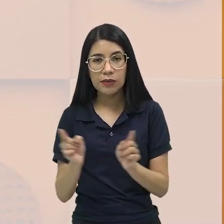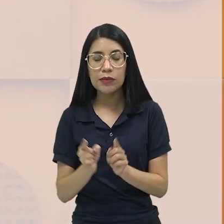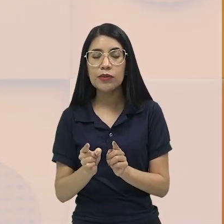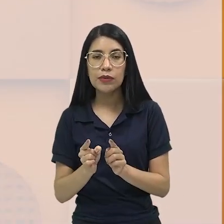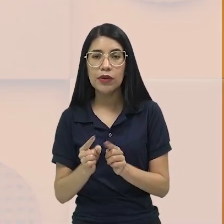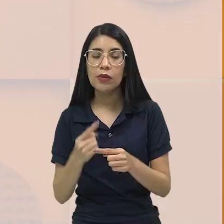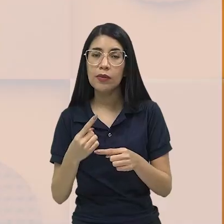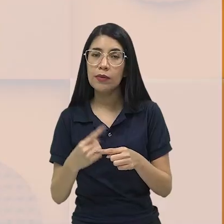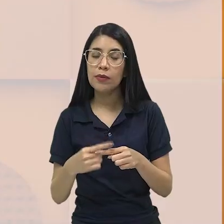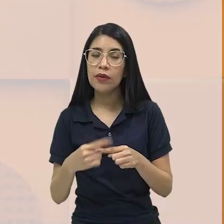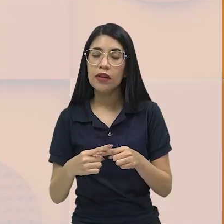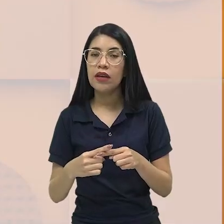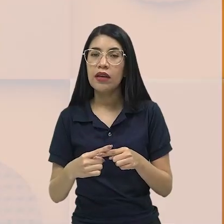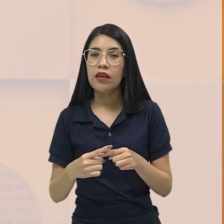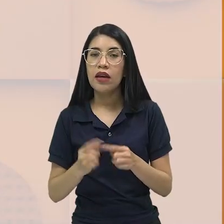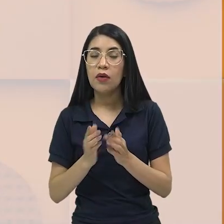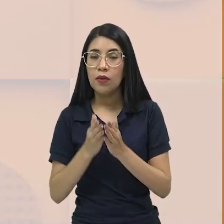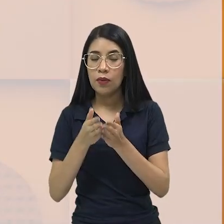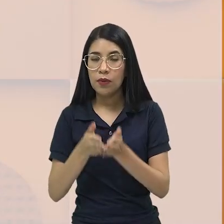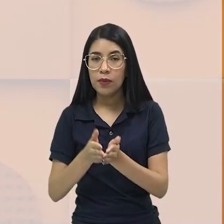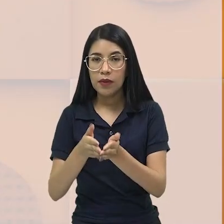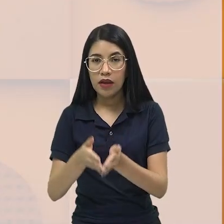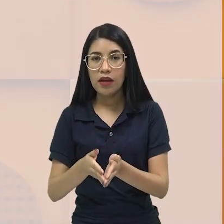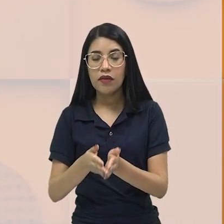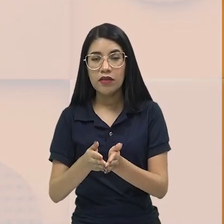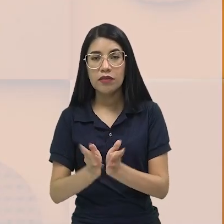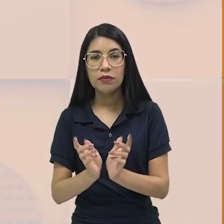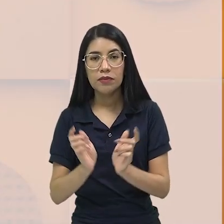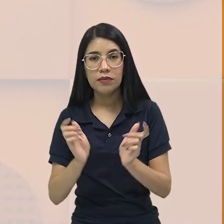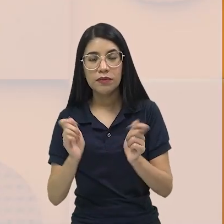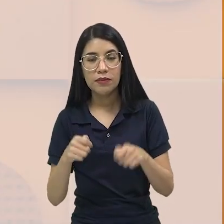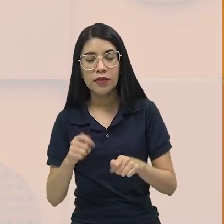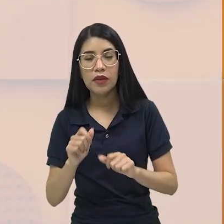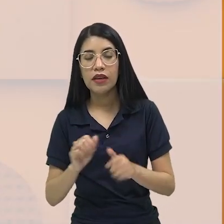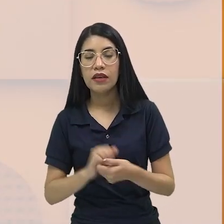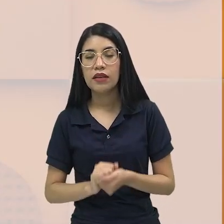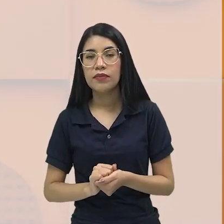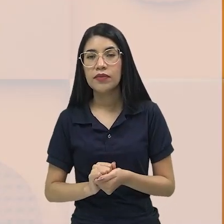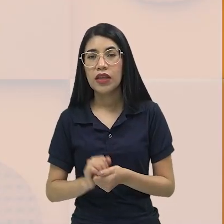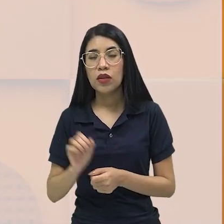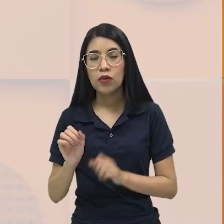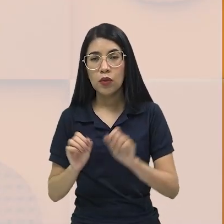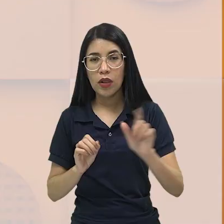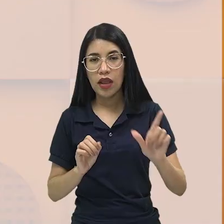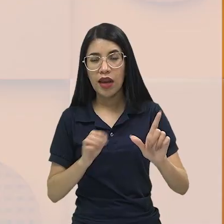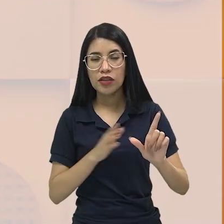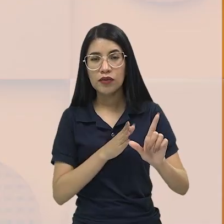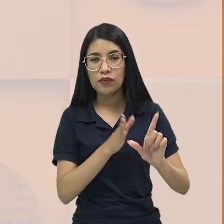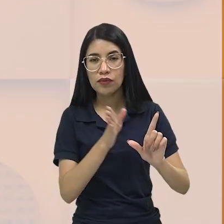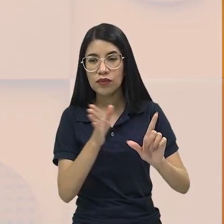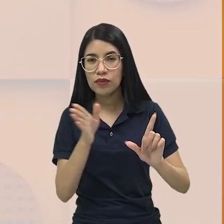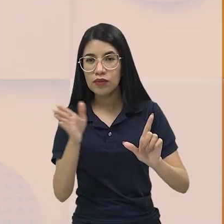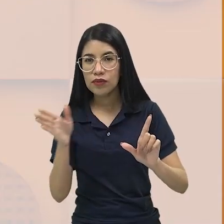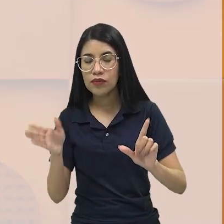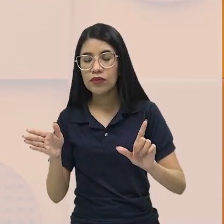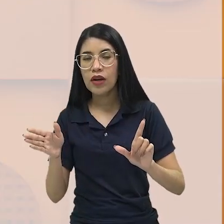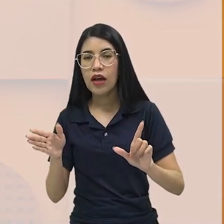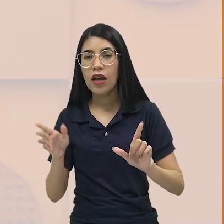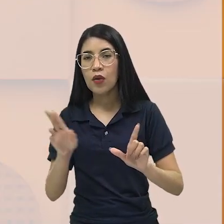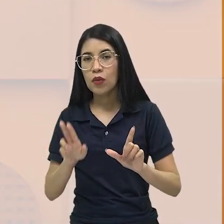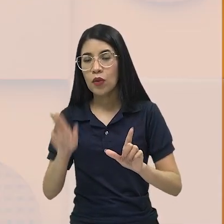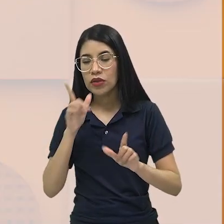os navios podiam sair da costa leste, ir ao Canal do